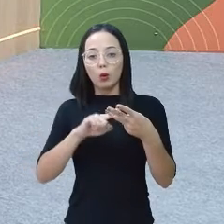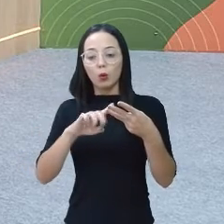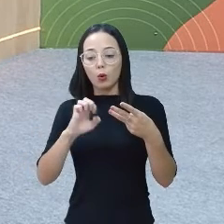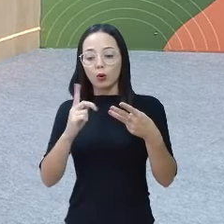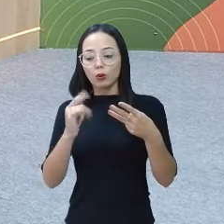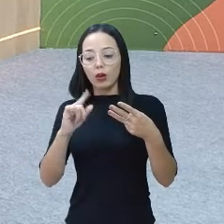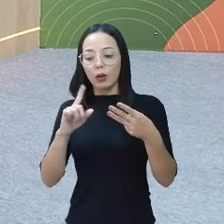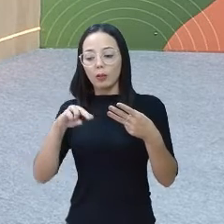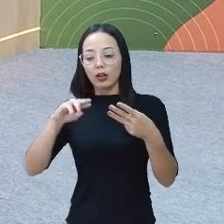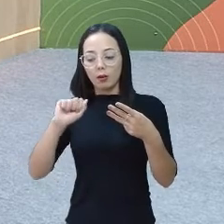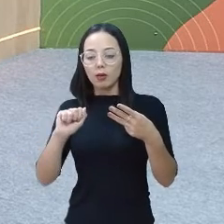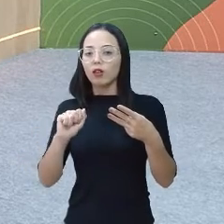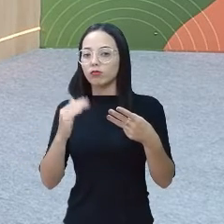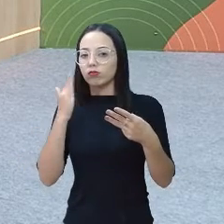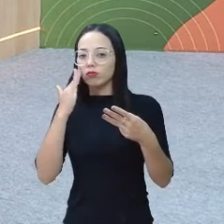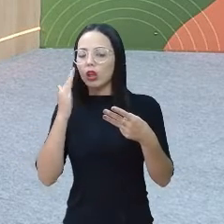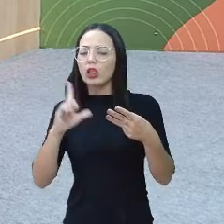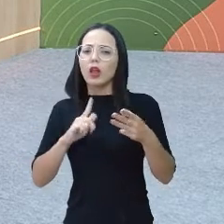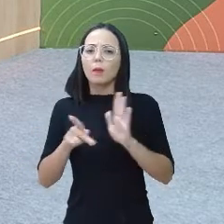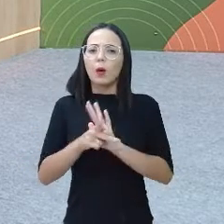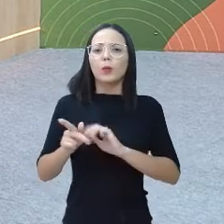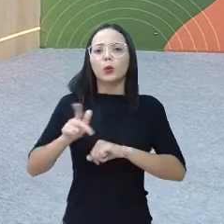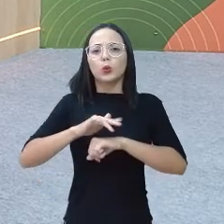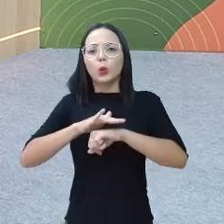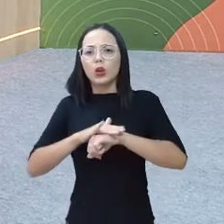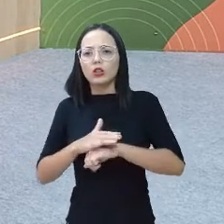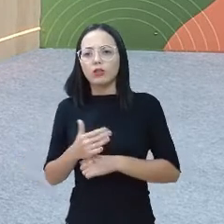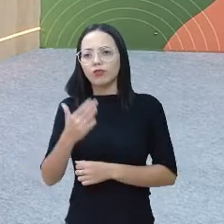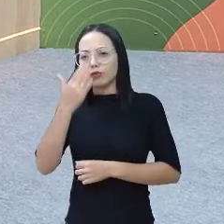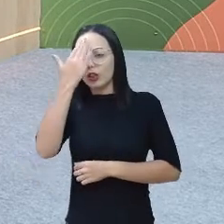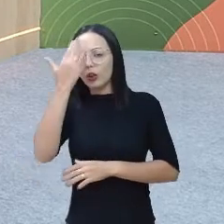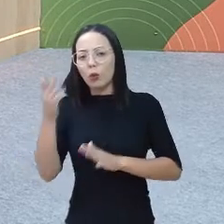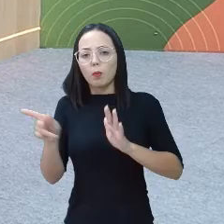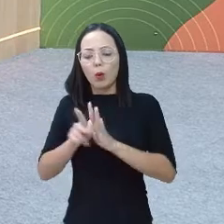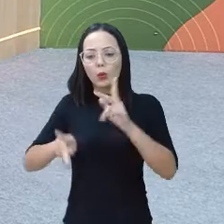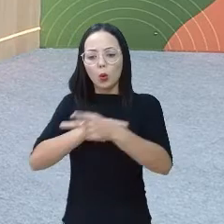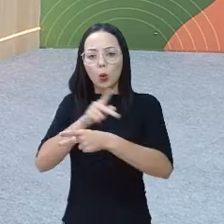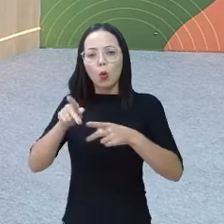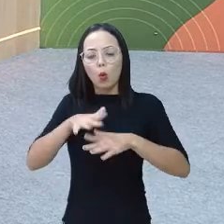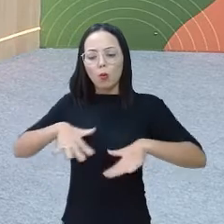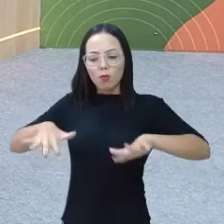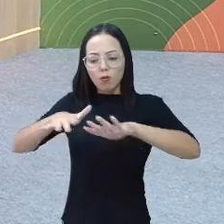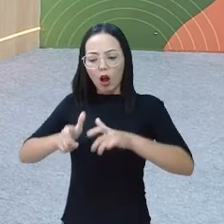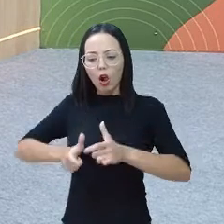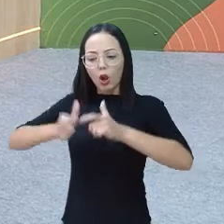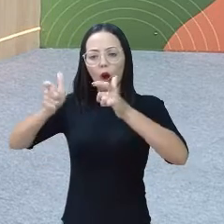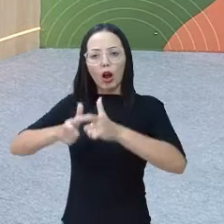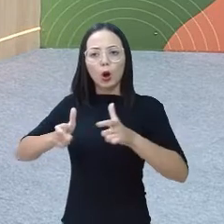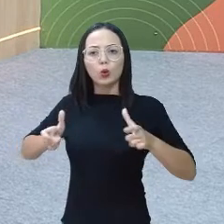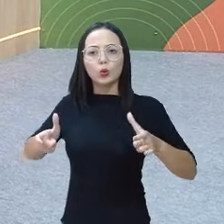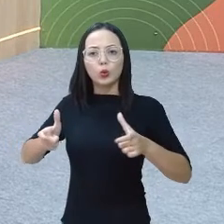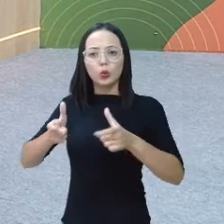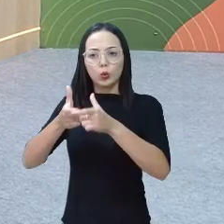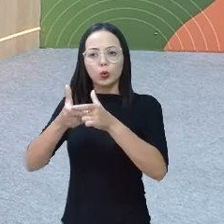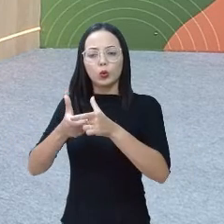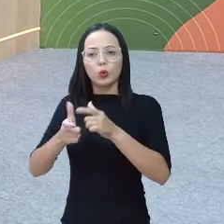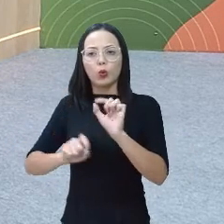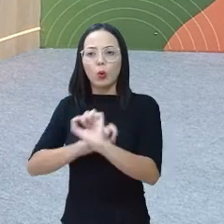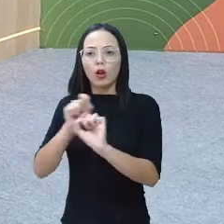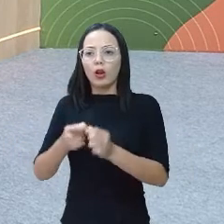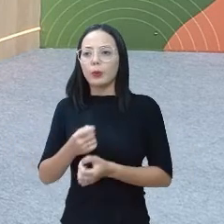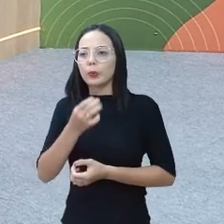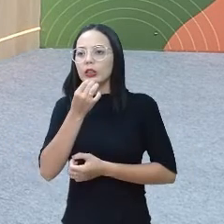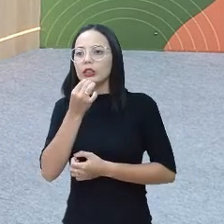gente tem uma determinada doença que ela atinge, né, uma população mais local, eu coloquei ali, por